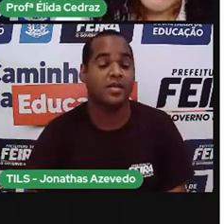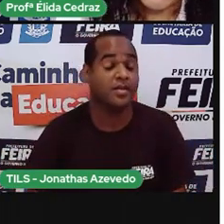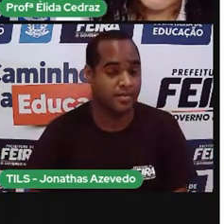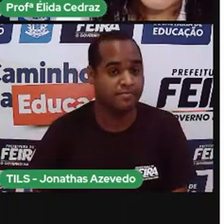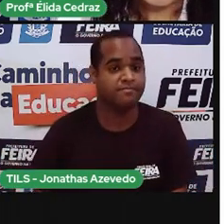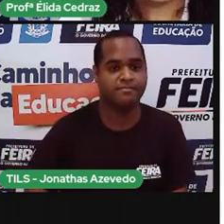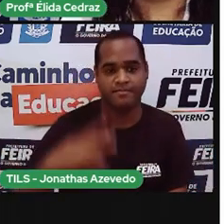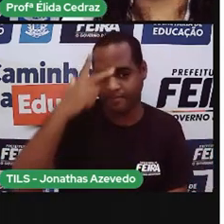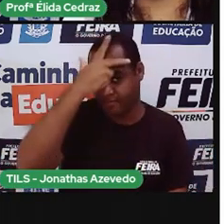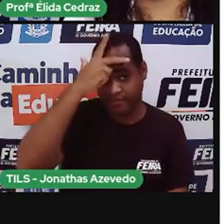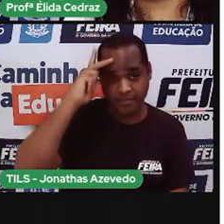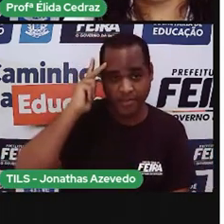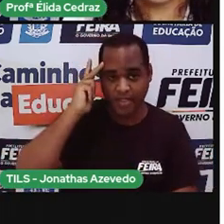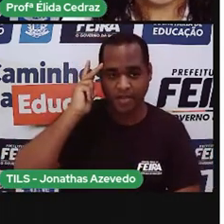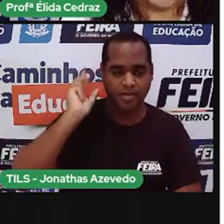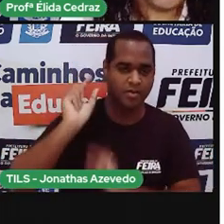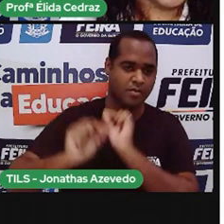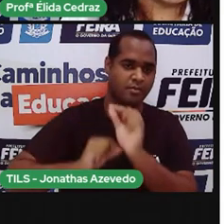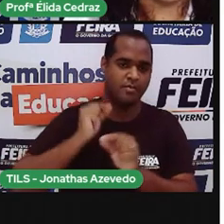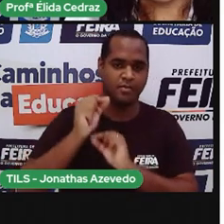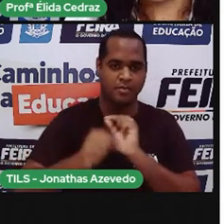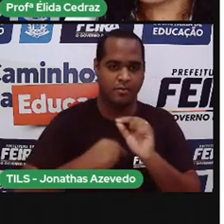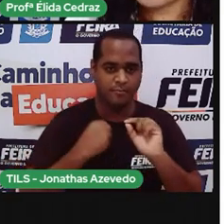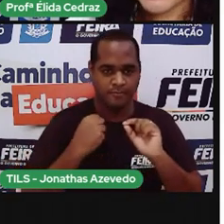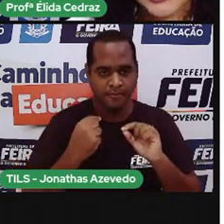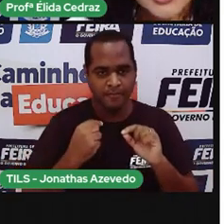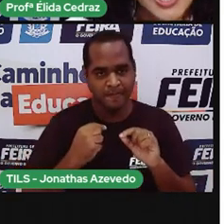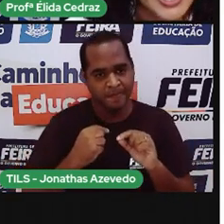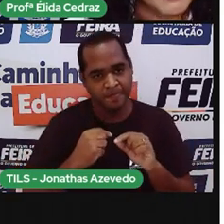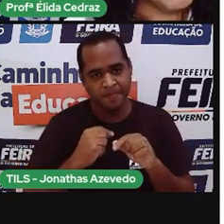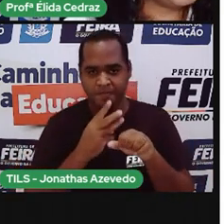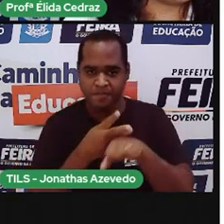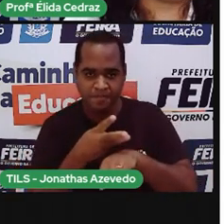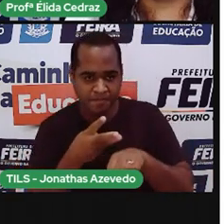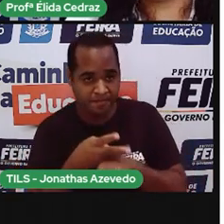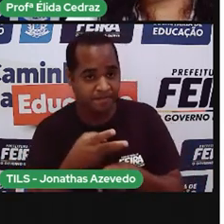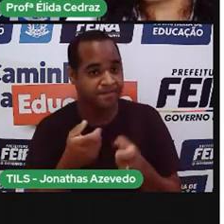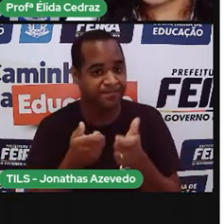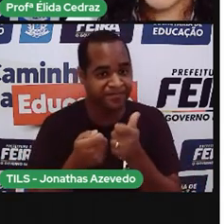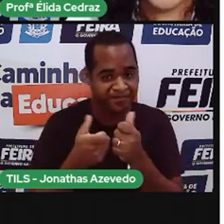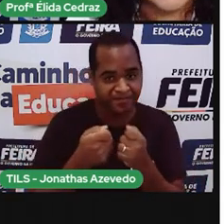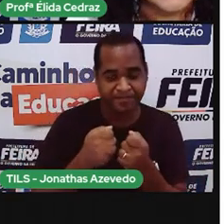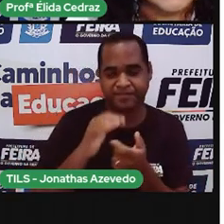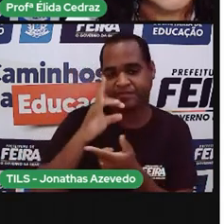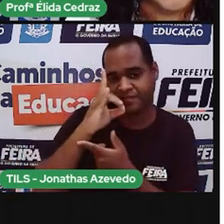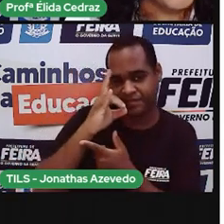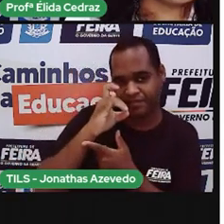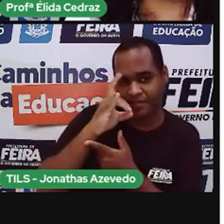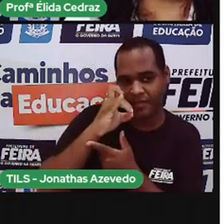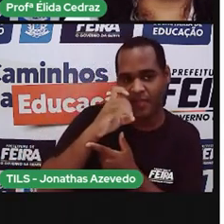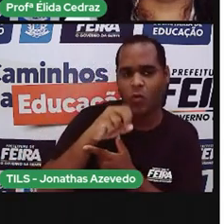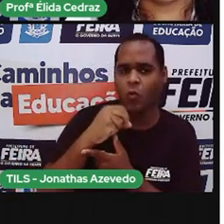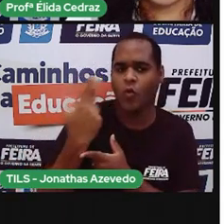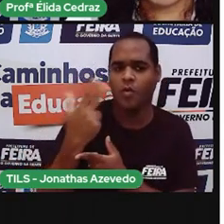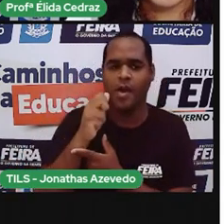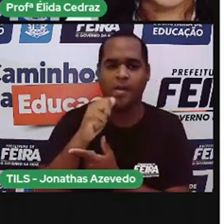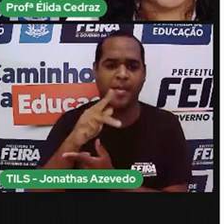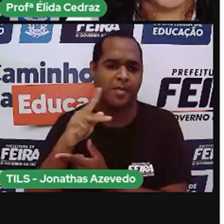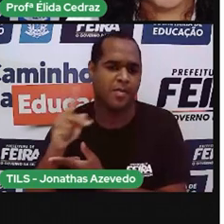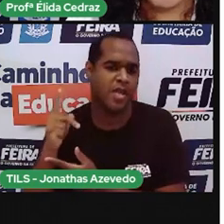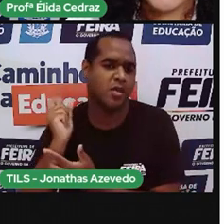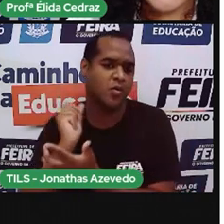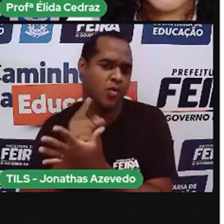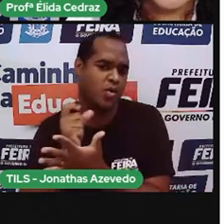bicicleta. As pessoas fazem as suas compras pelo WhatsApp, pelo Instagram, por um aplicativo